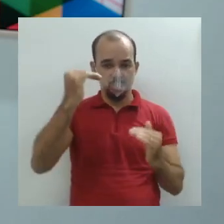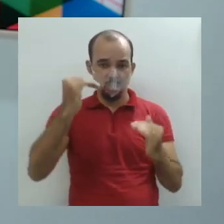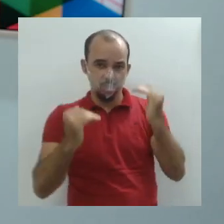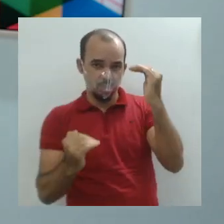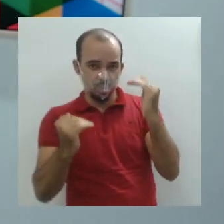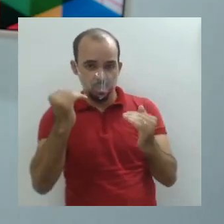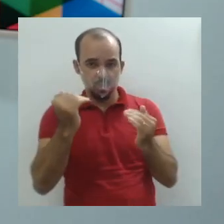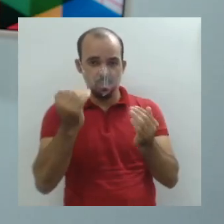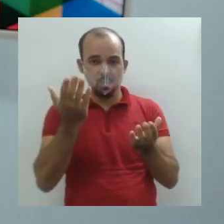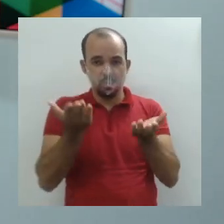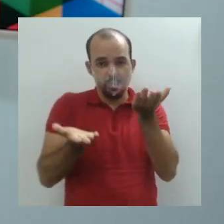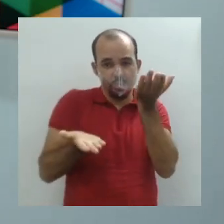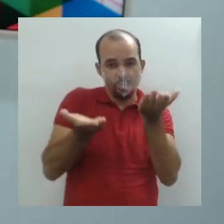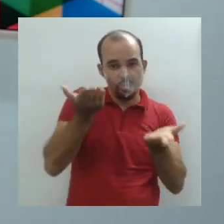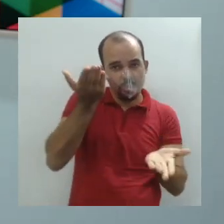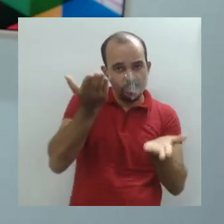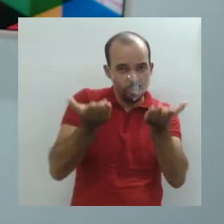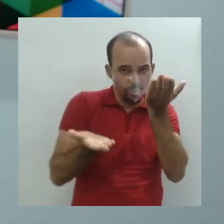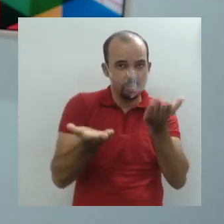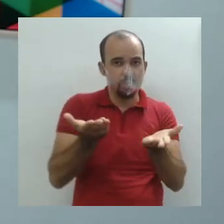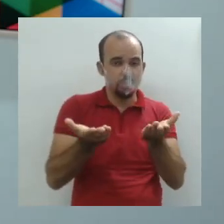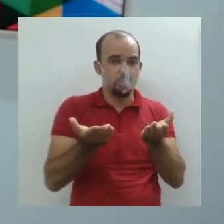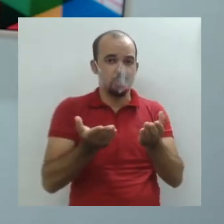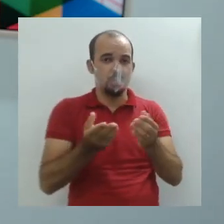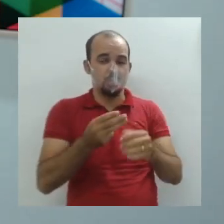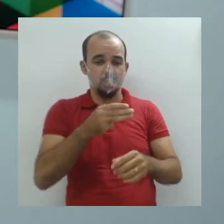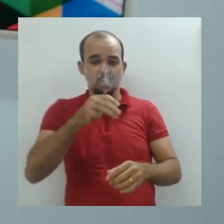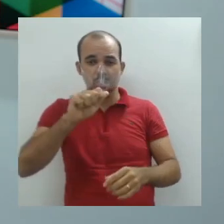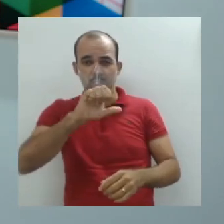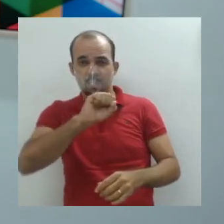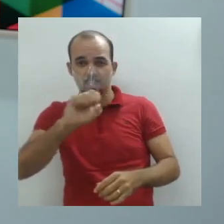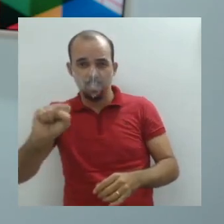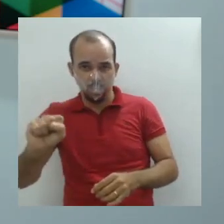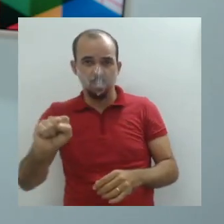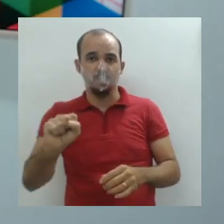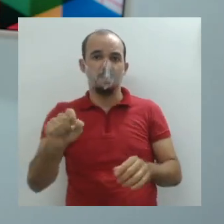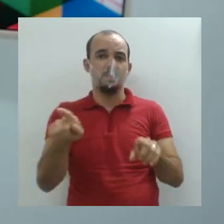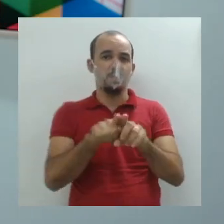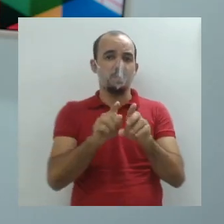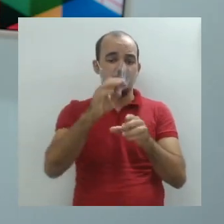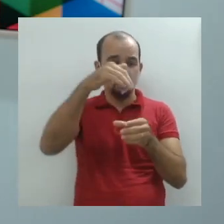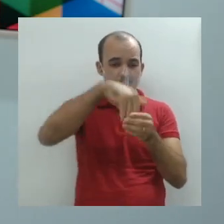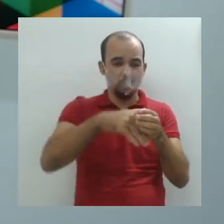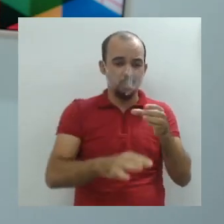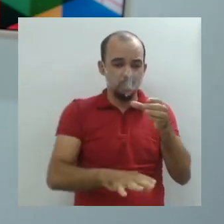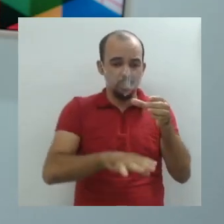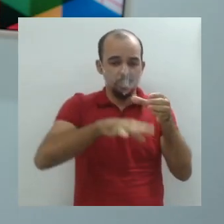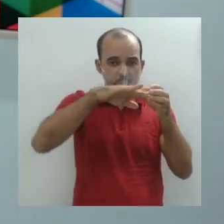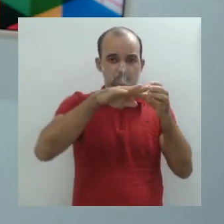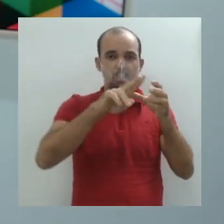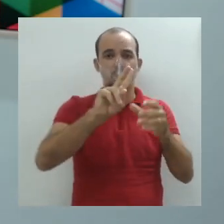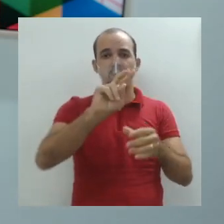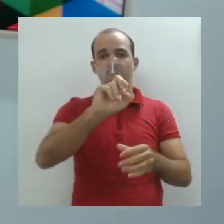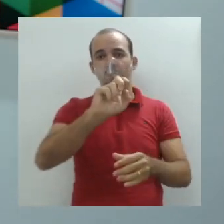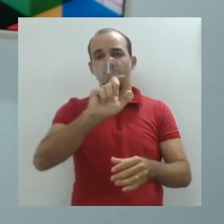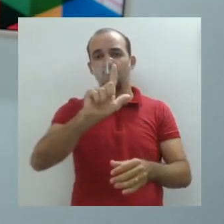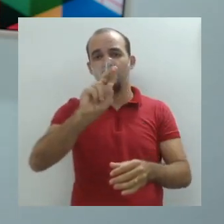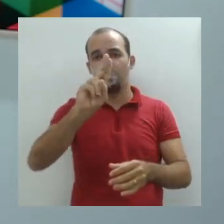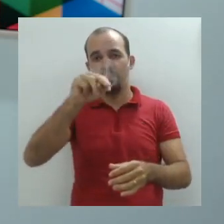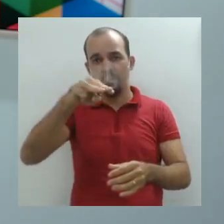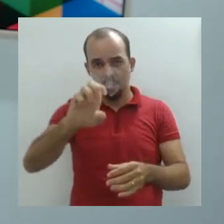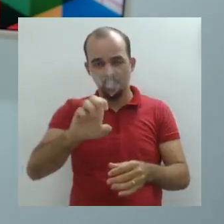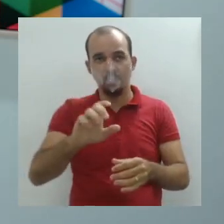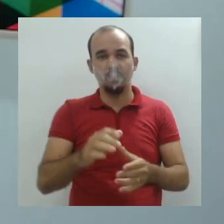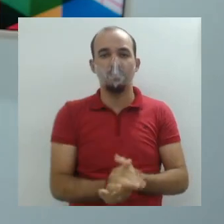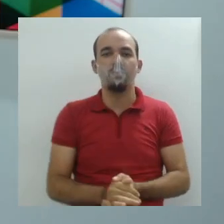entre duas grandezas, eu estou estabelecendo ali uma razão entre elas. Na trigonometria, existem divisões,